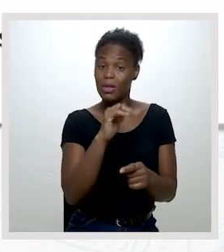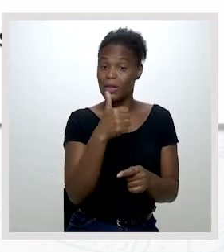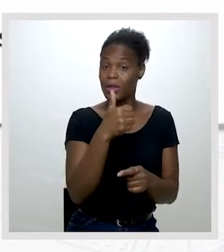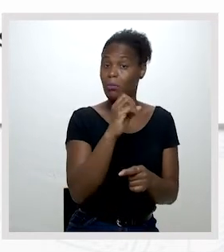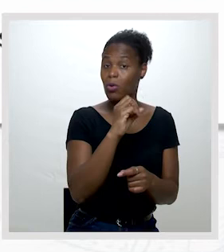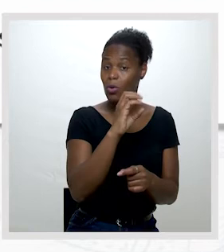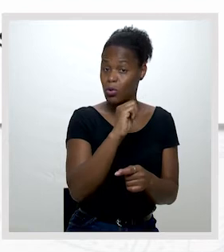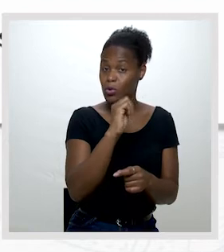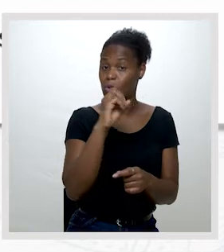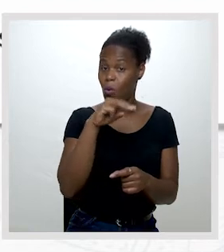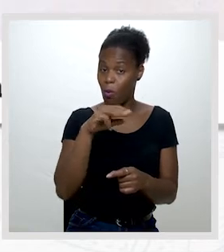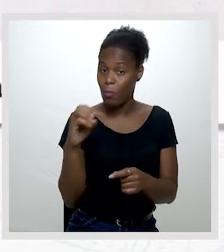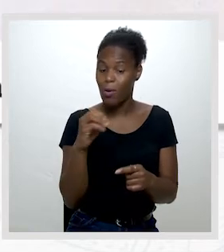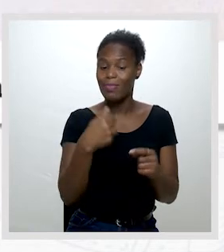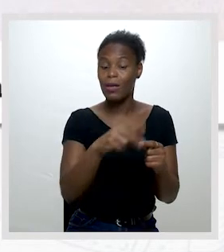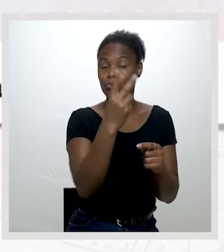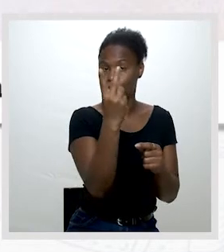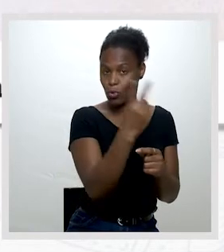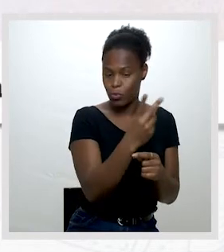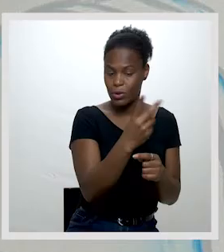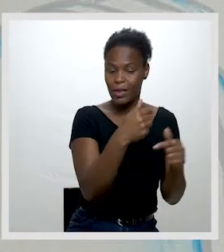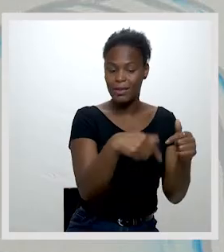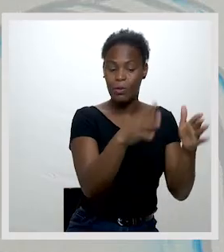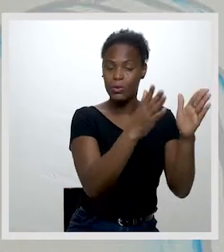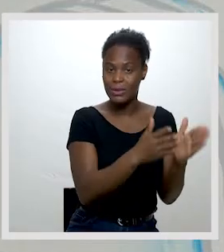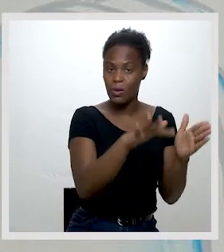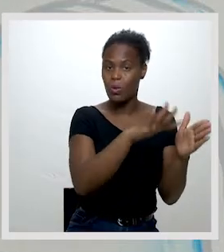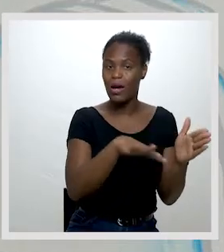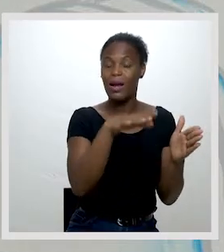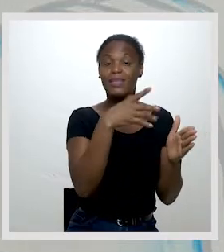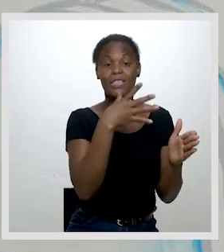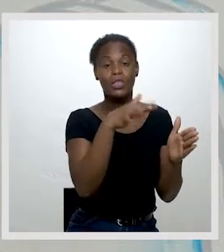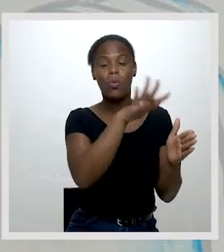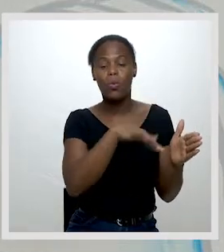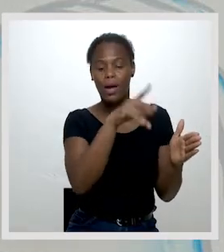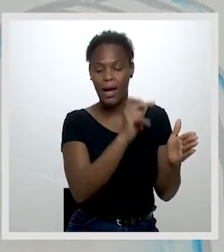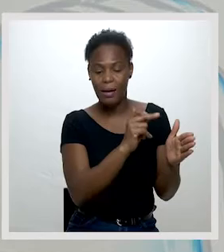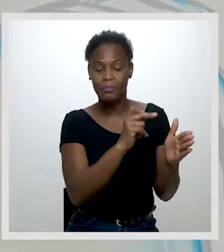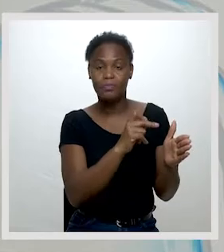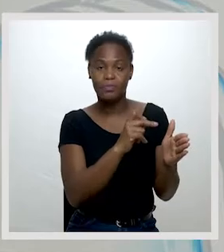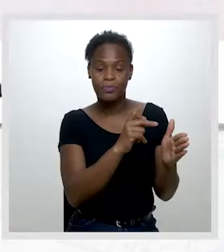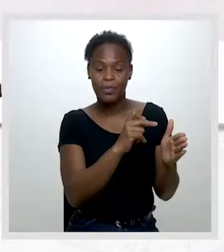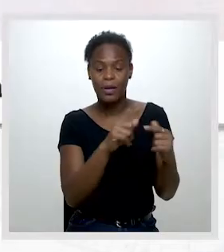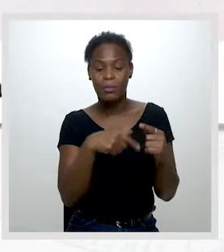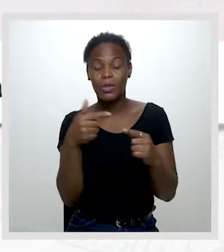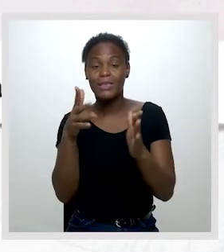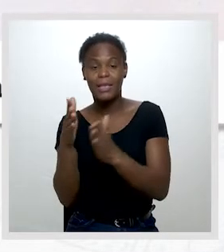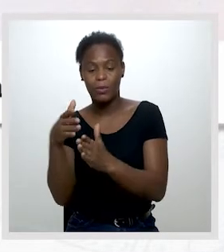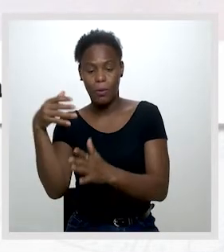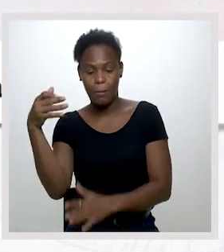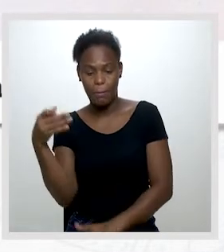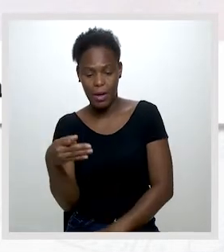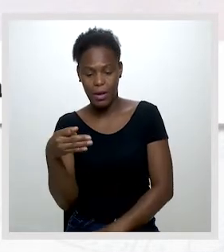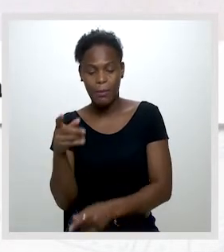Posso passar atrás e vocês vão ver. Tem o sítio que é chamado de sítio A, como vocês podem ver aqui na imagem, e tem o sítio P, que é o mesmo que está